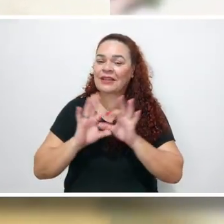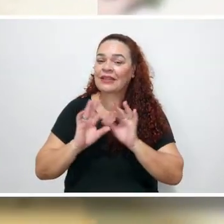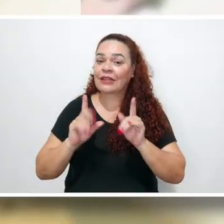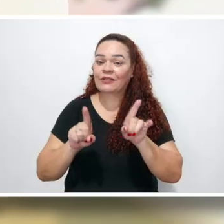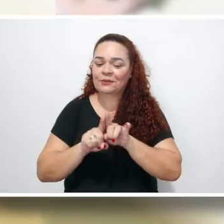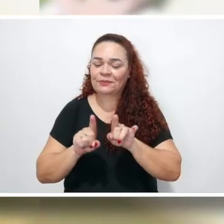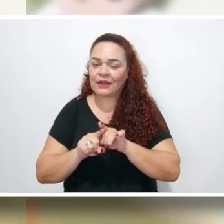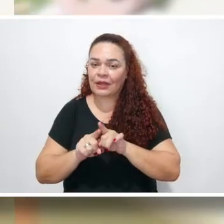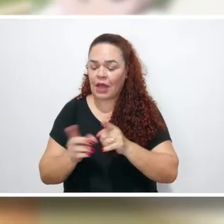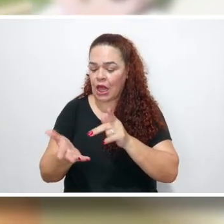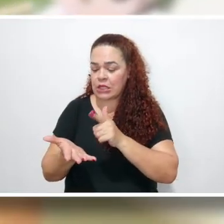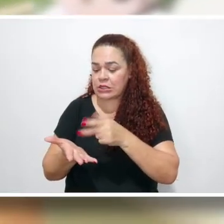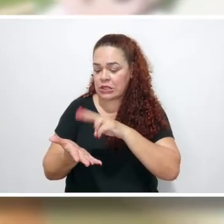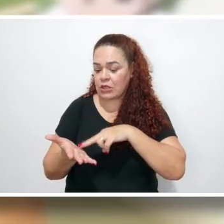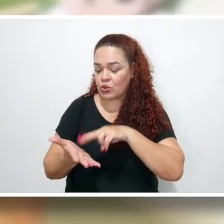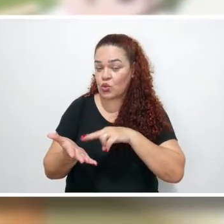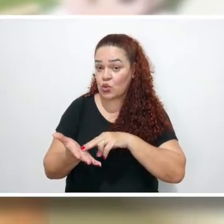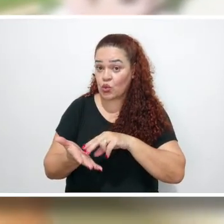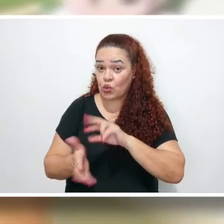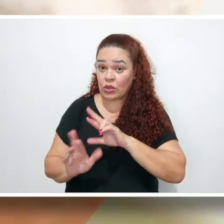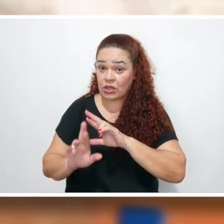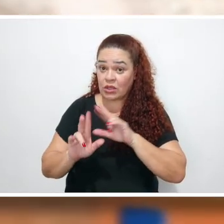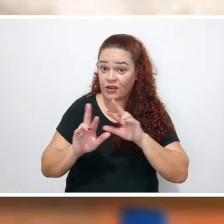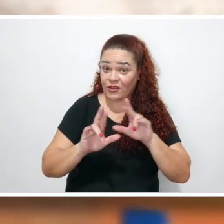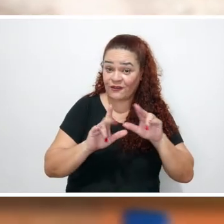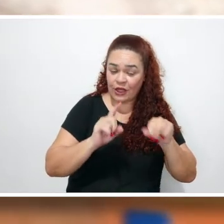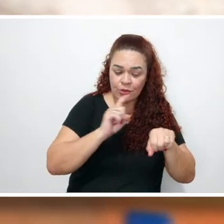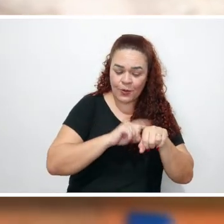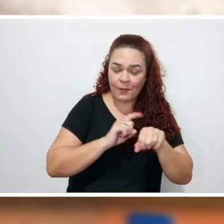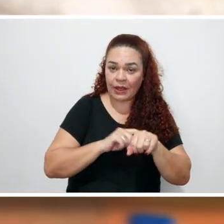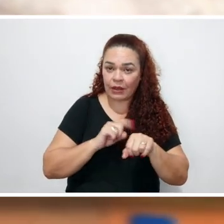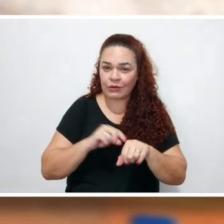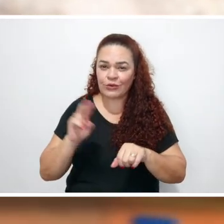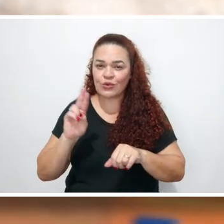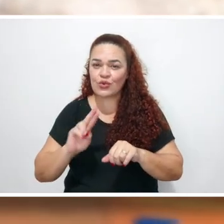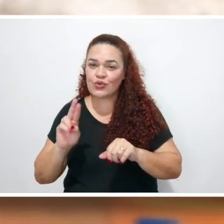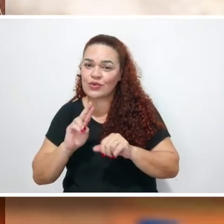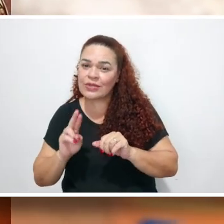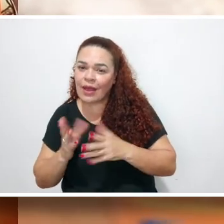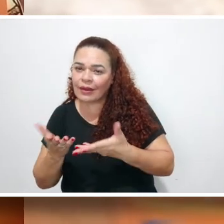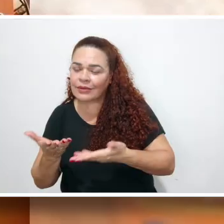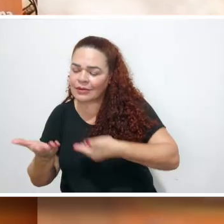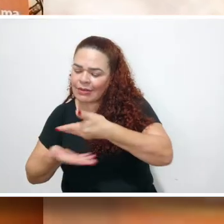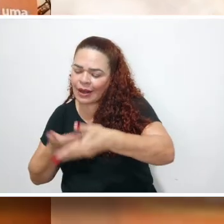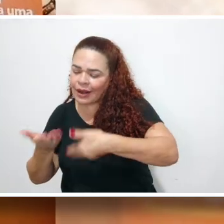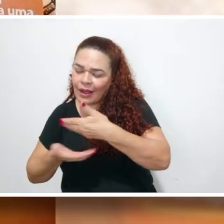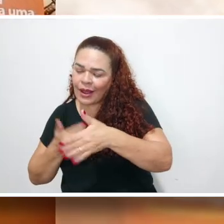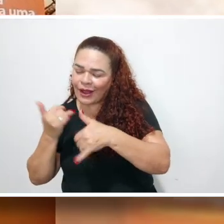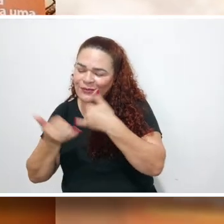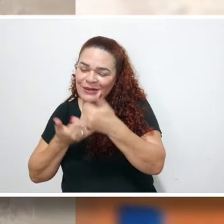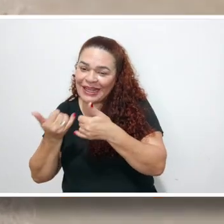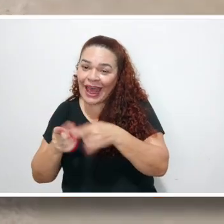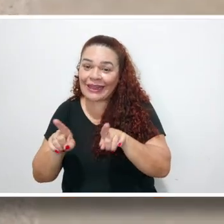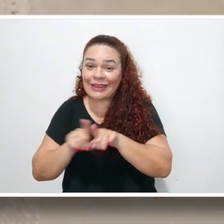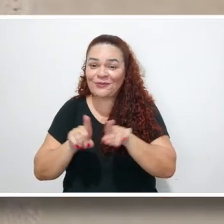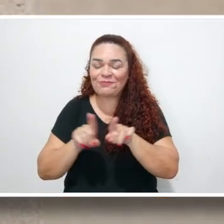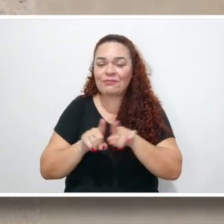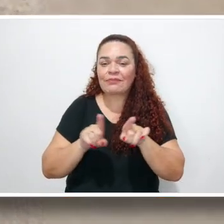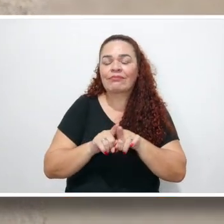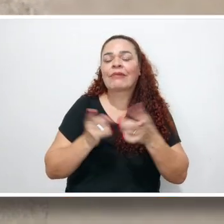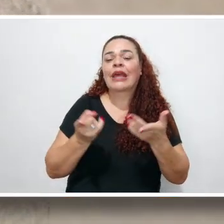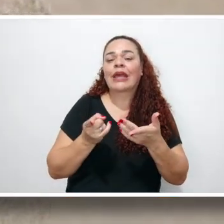dirigida. As leituras permeiam diferentes momentos, são usadas apenas para deleite e, às